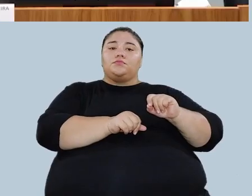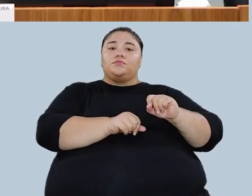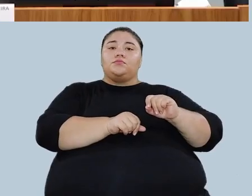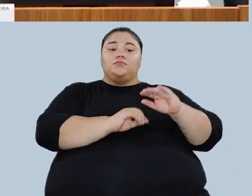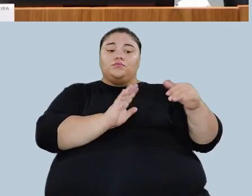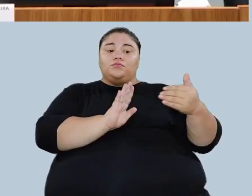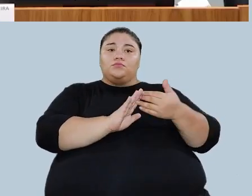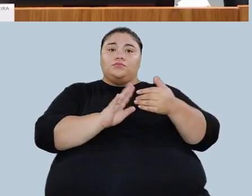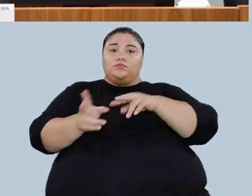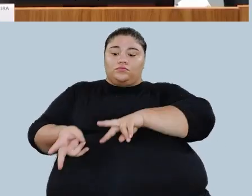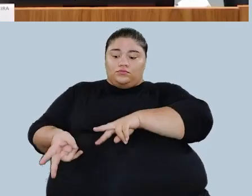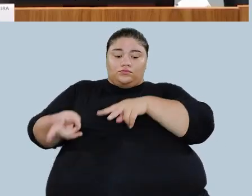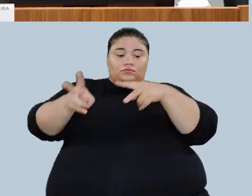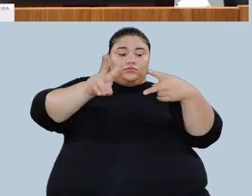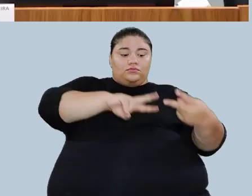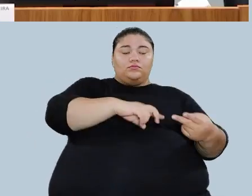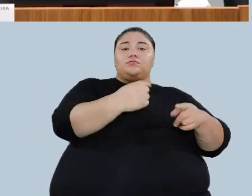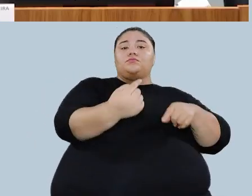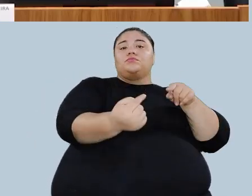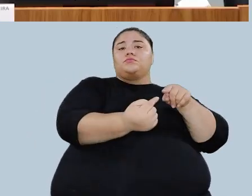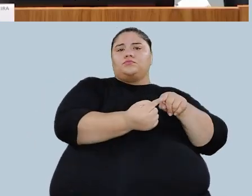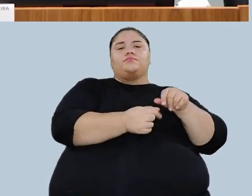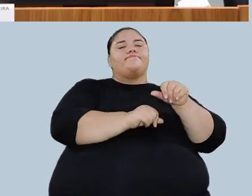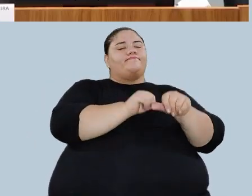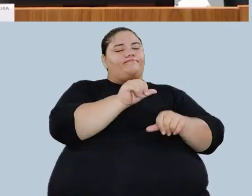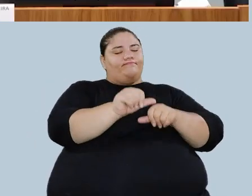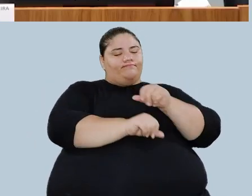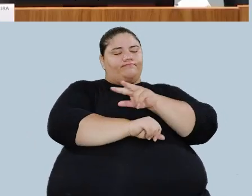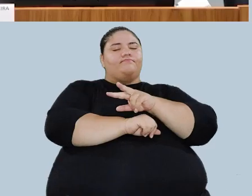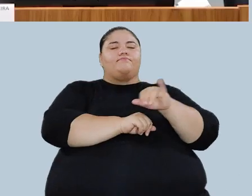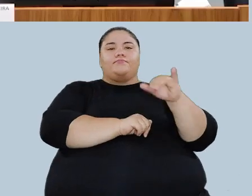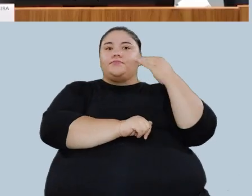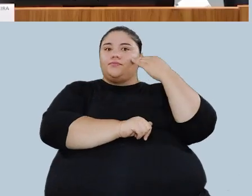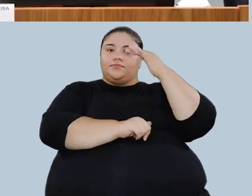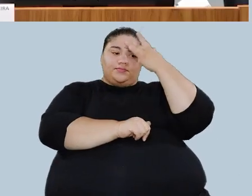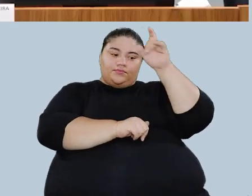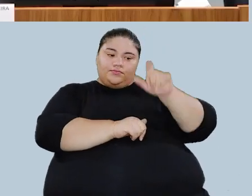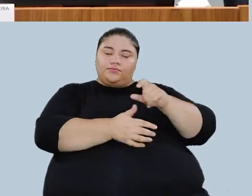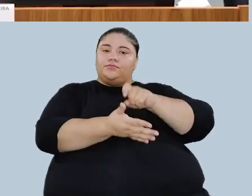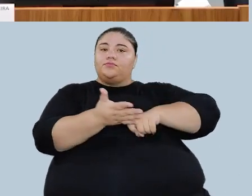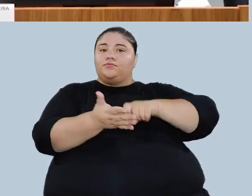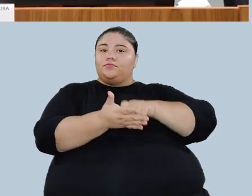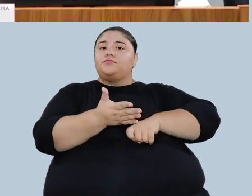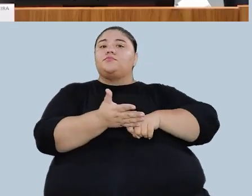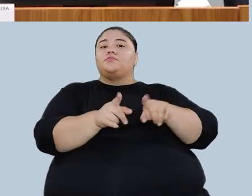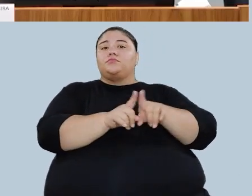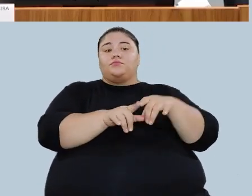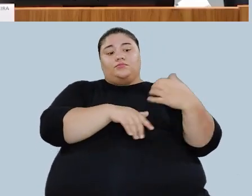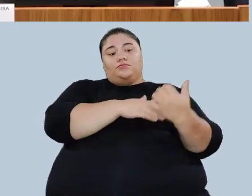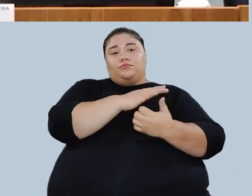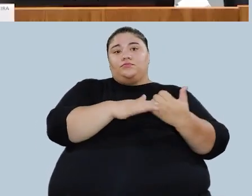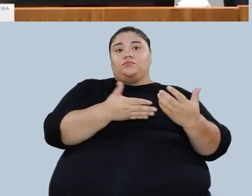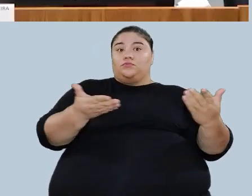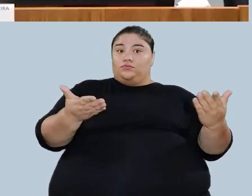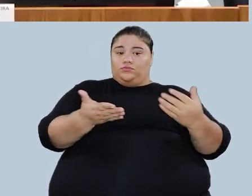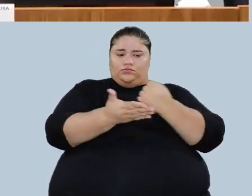as incidências para o destino. Isso vai mudar por completo a cabeça do tributarista e das empresas, né? As empresas hoje